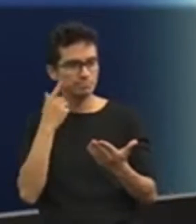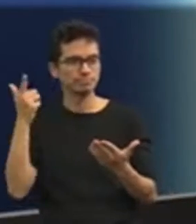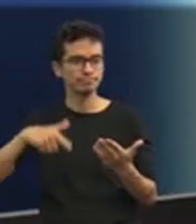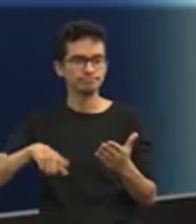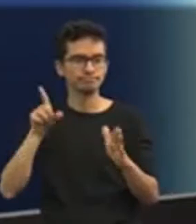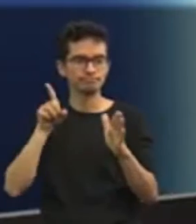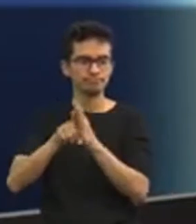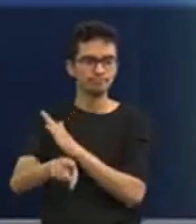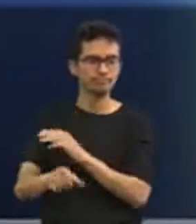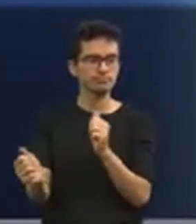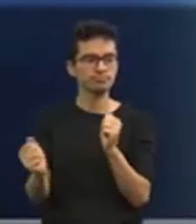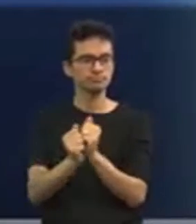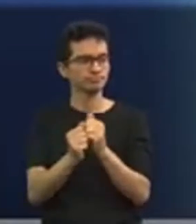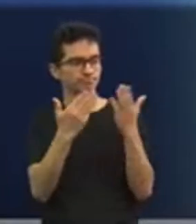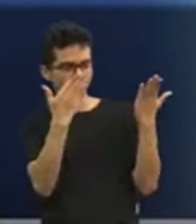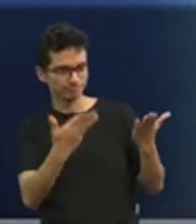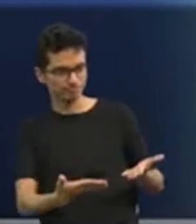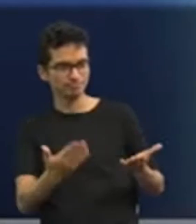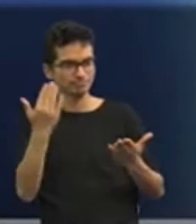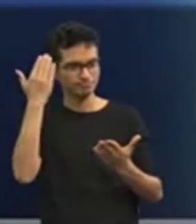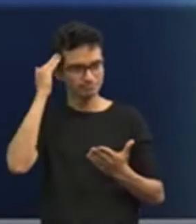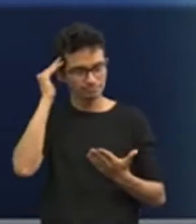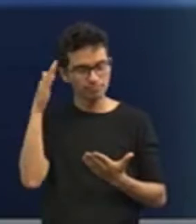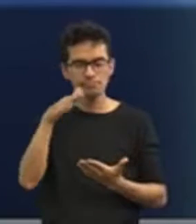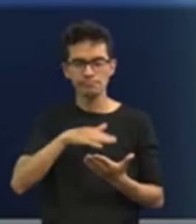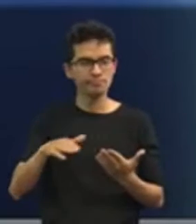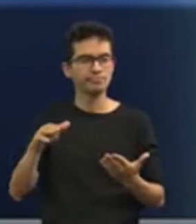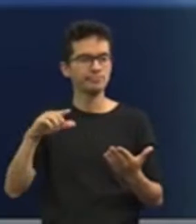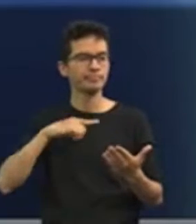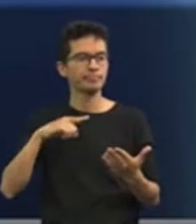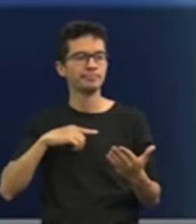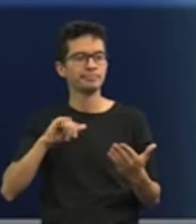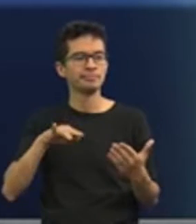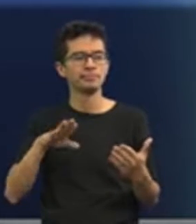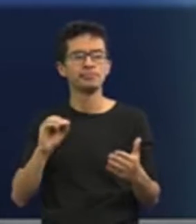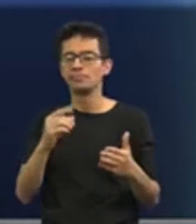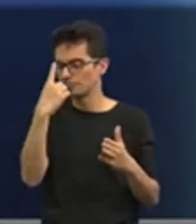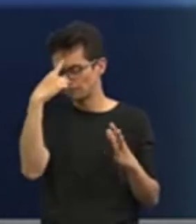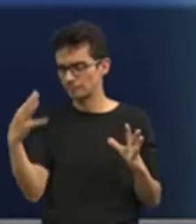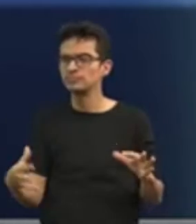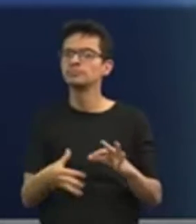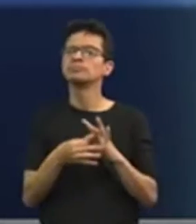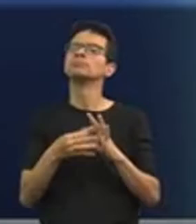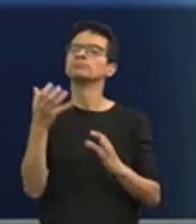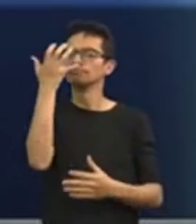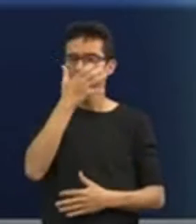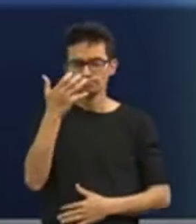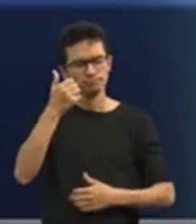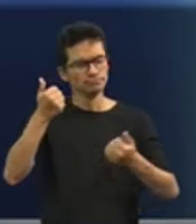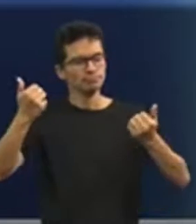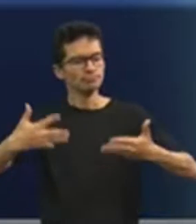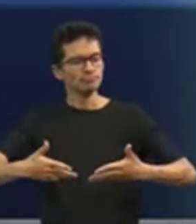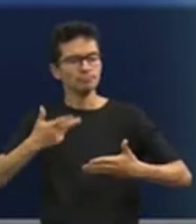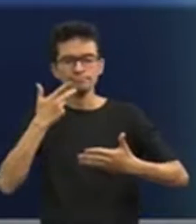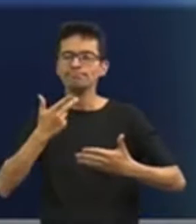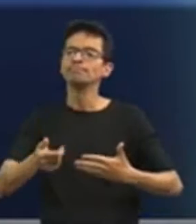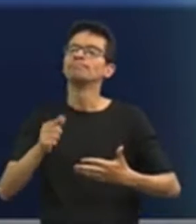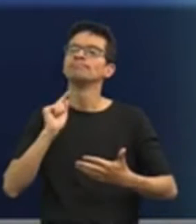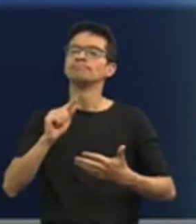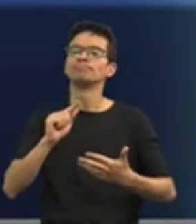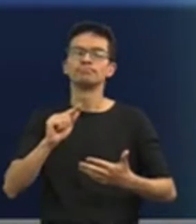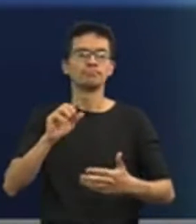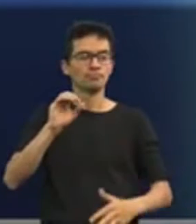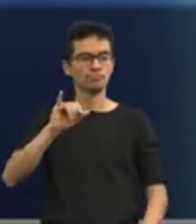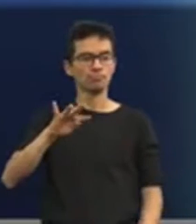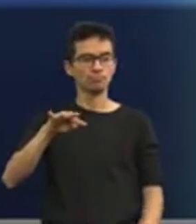voltando para questão ver aqui comigo com base nesse ser se relacionando ao conjunto do romance é correto afirmar que o narrador é